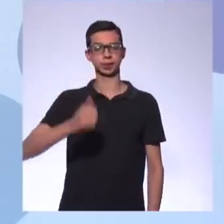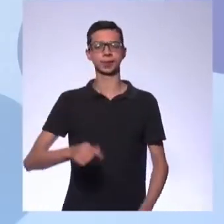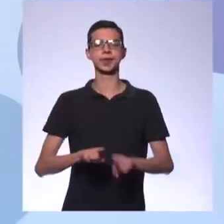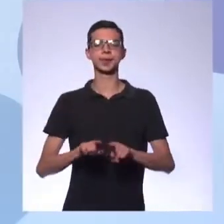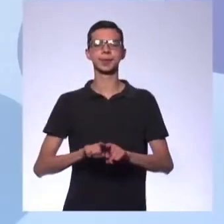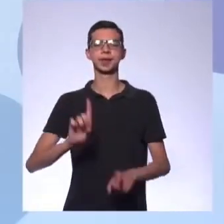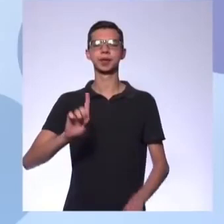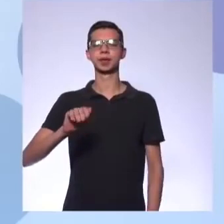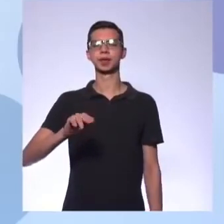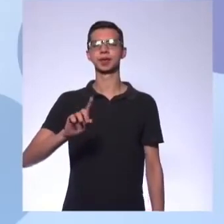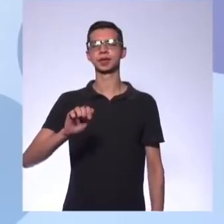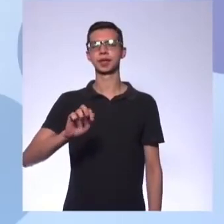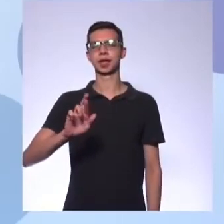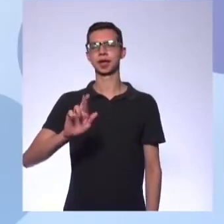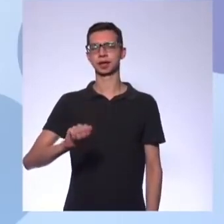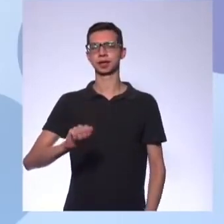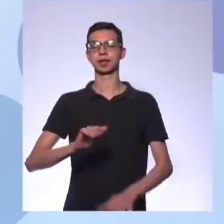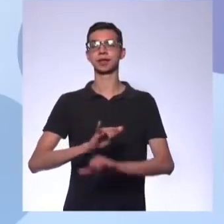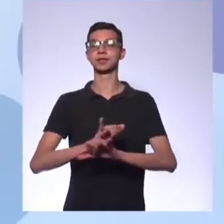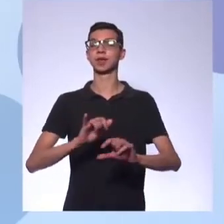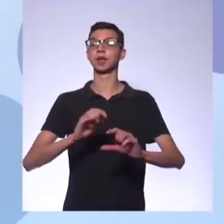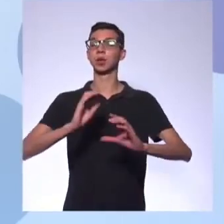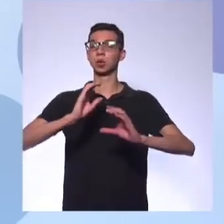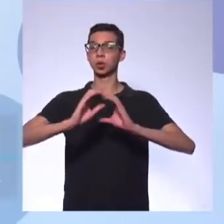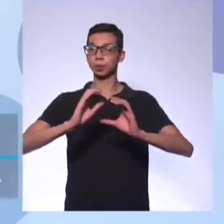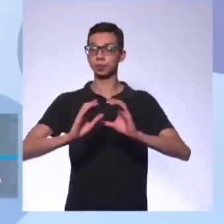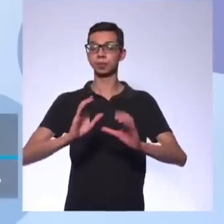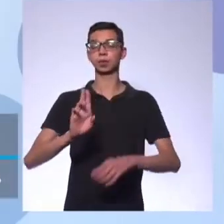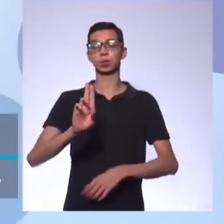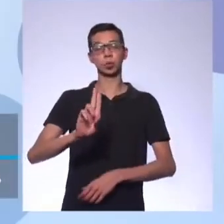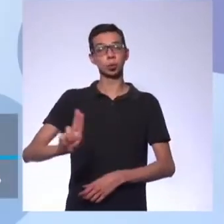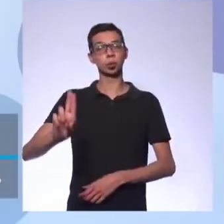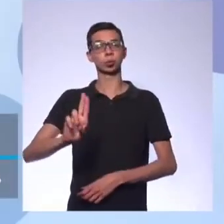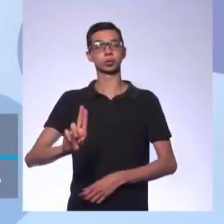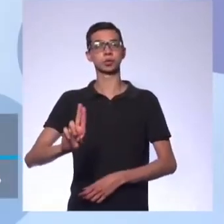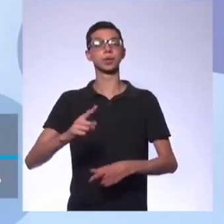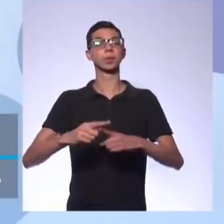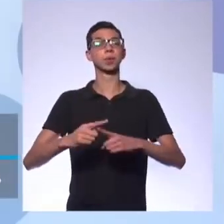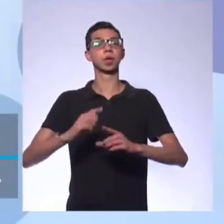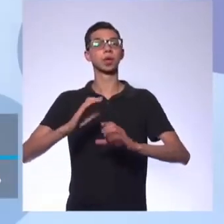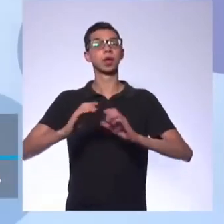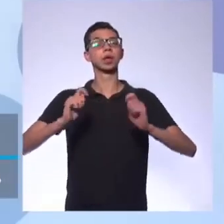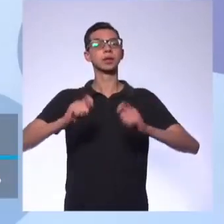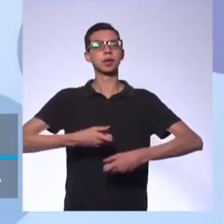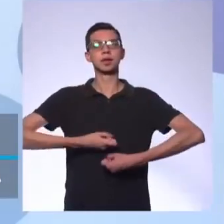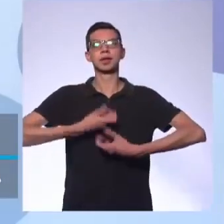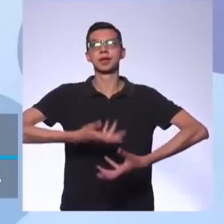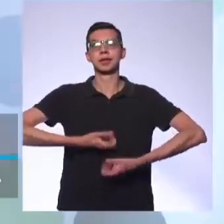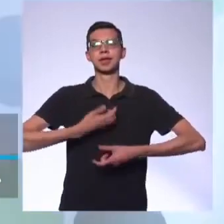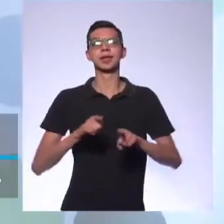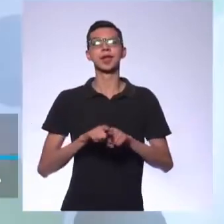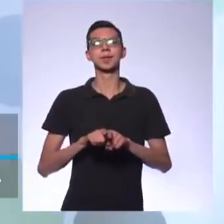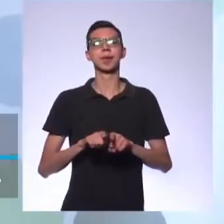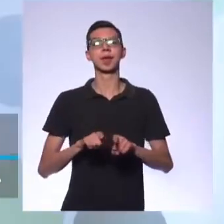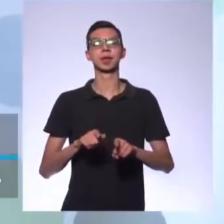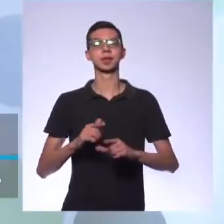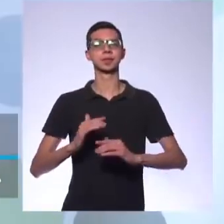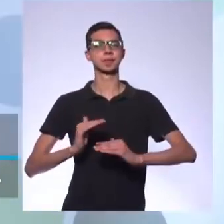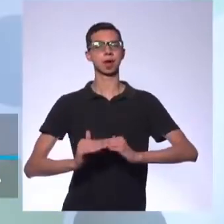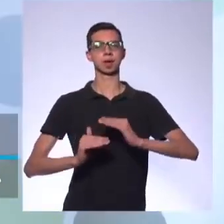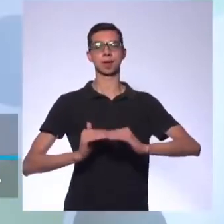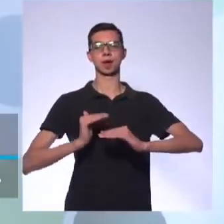escreve. Usar a comunicação para se expressar, para se identificar e para se construir. Olha, para se construir. Qual é o nome da